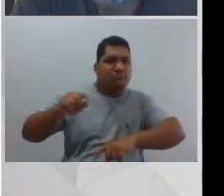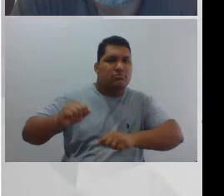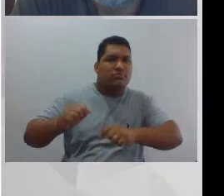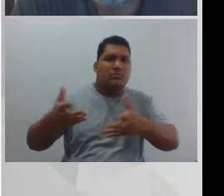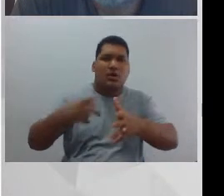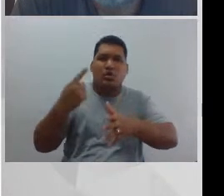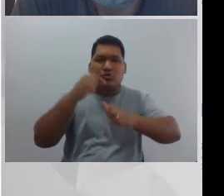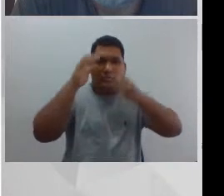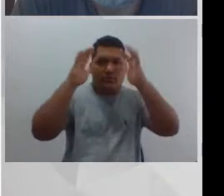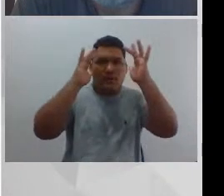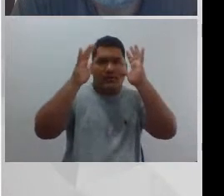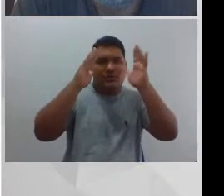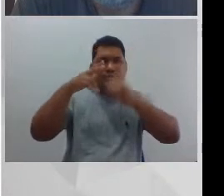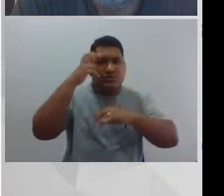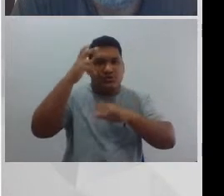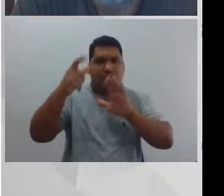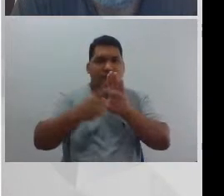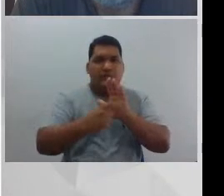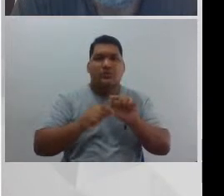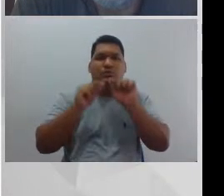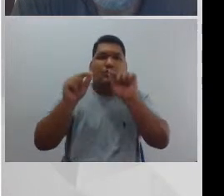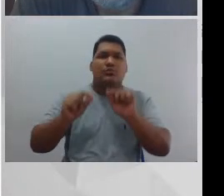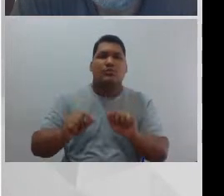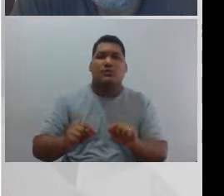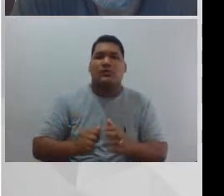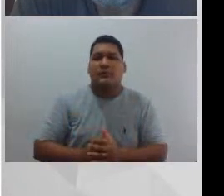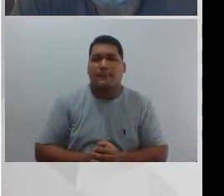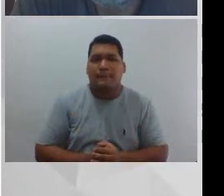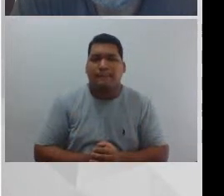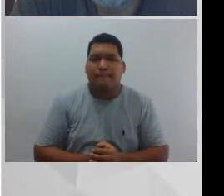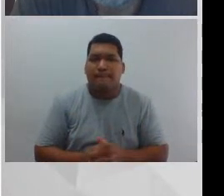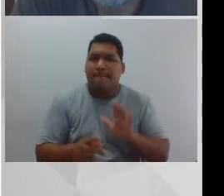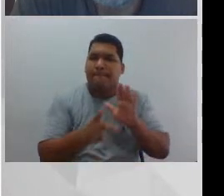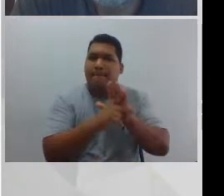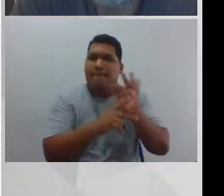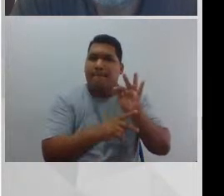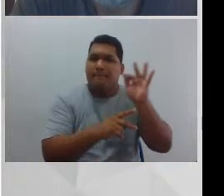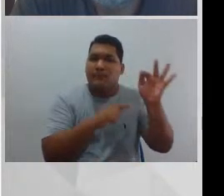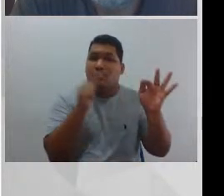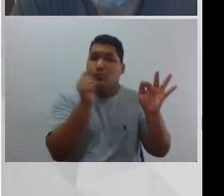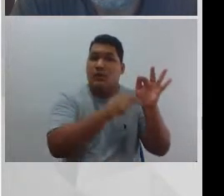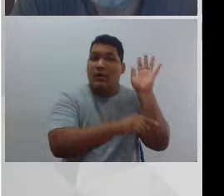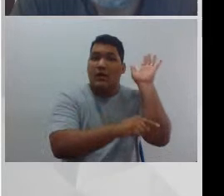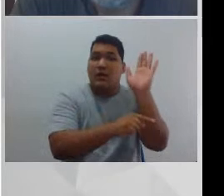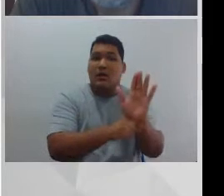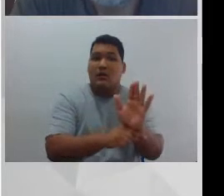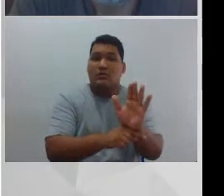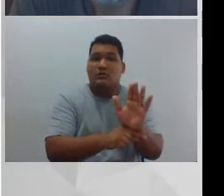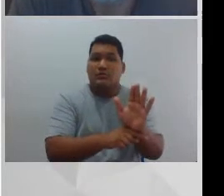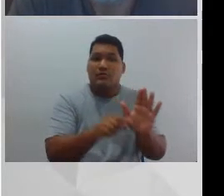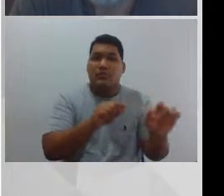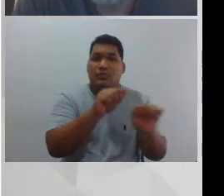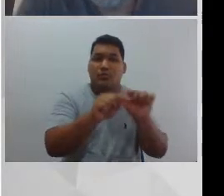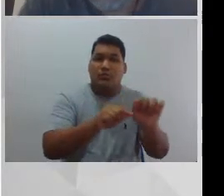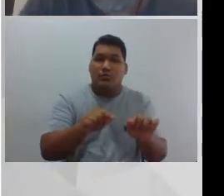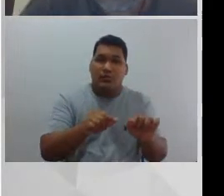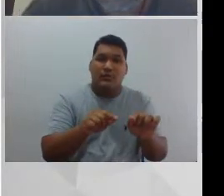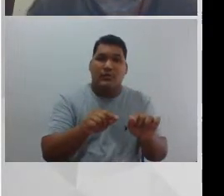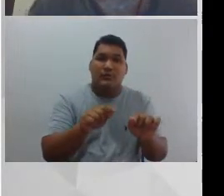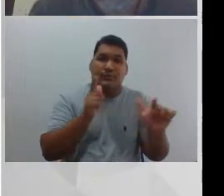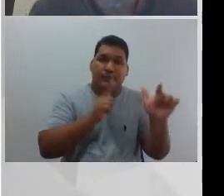inteligência artificial hoje e no futuro é que ela forneça insumos, capacidade de